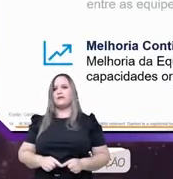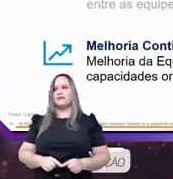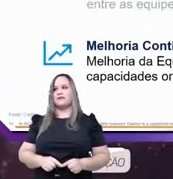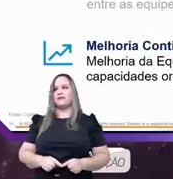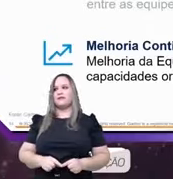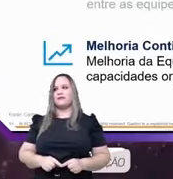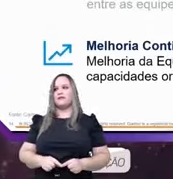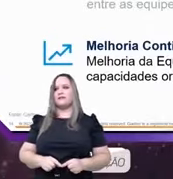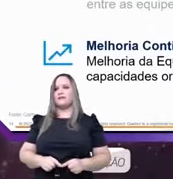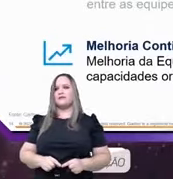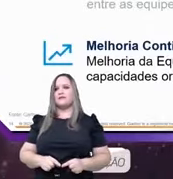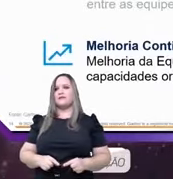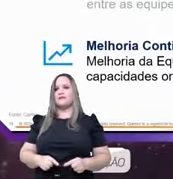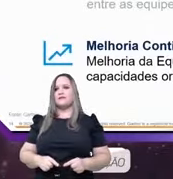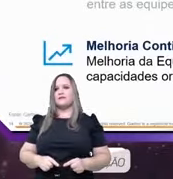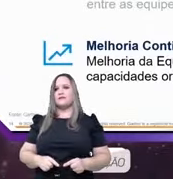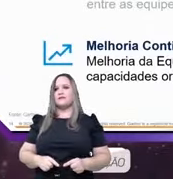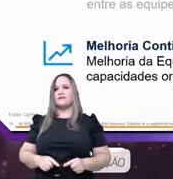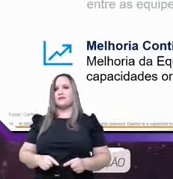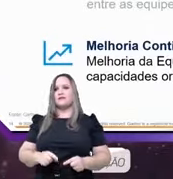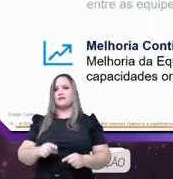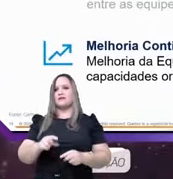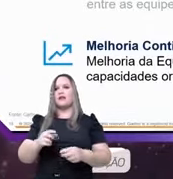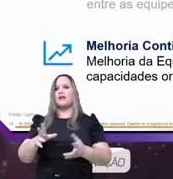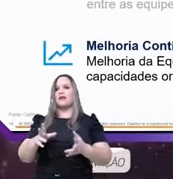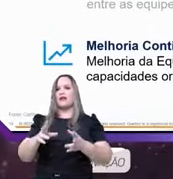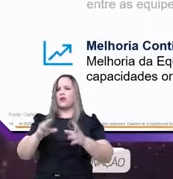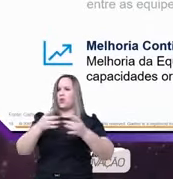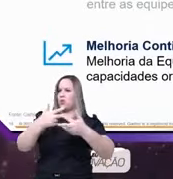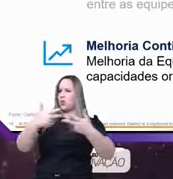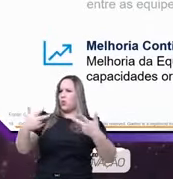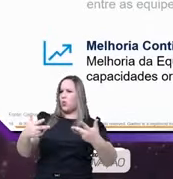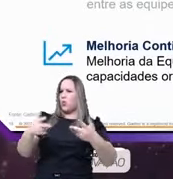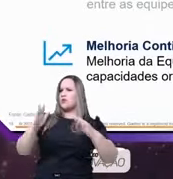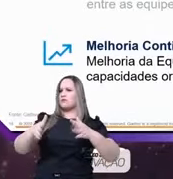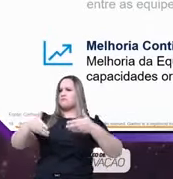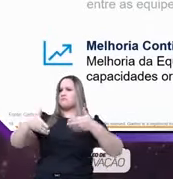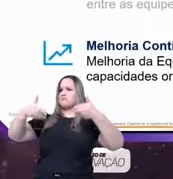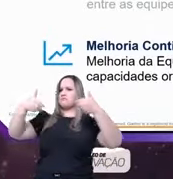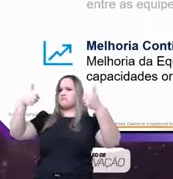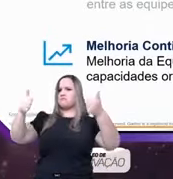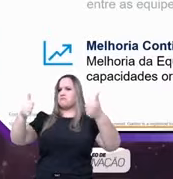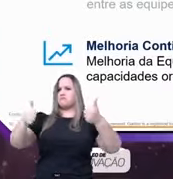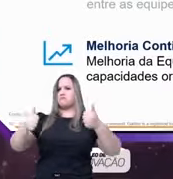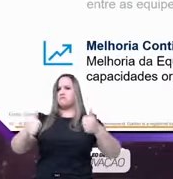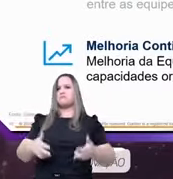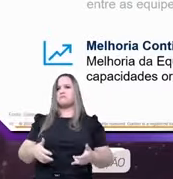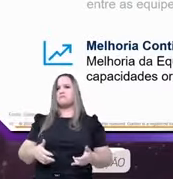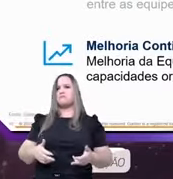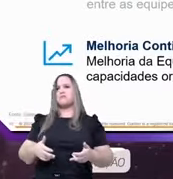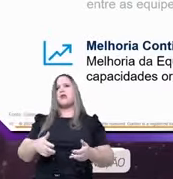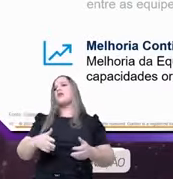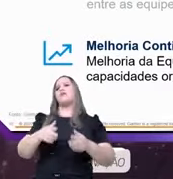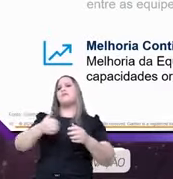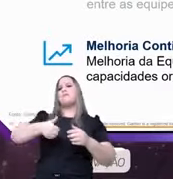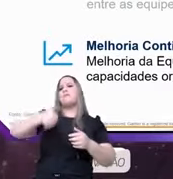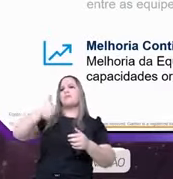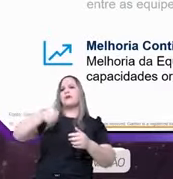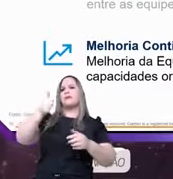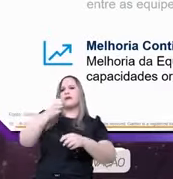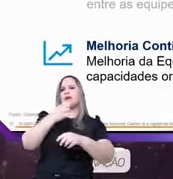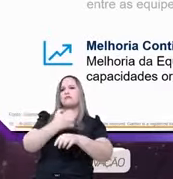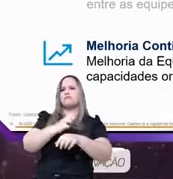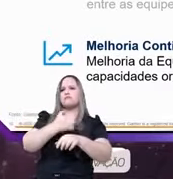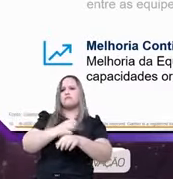Melhoria contínua. A equipe melhora, as capacidades da organização melhoram. Então, no primeiro estágio, vai melhorar? Não. Mas